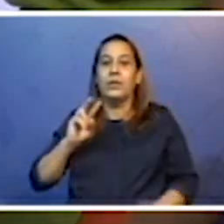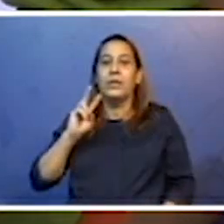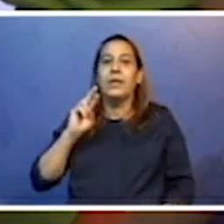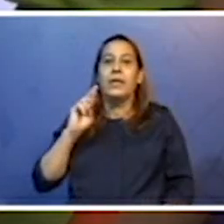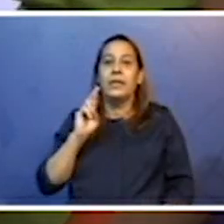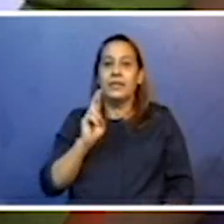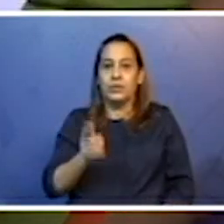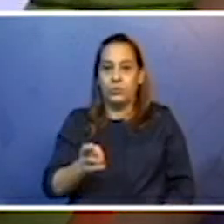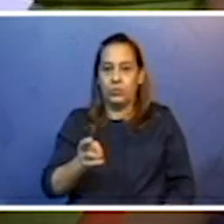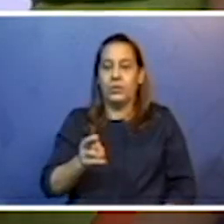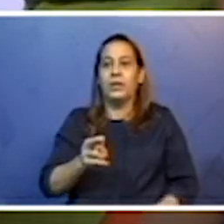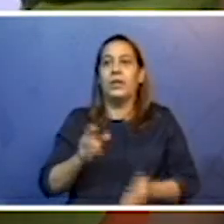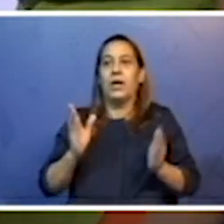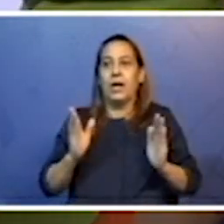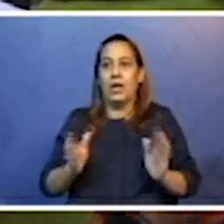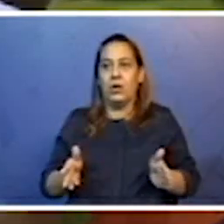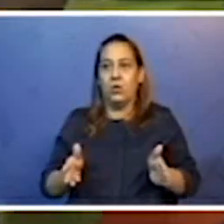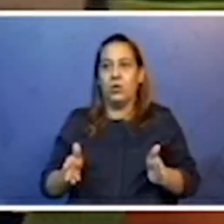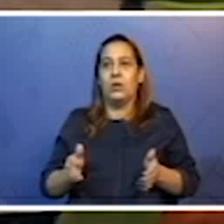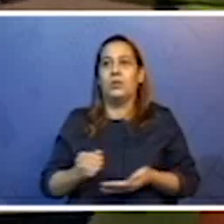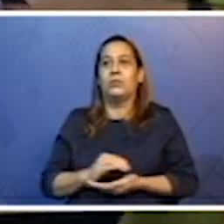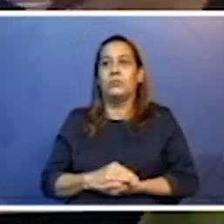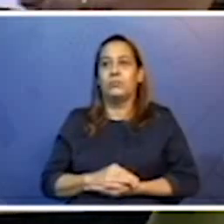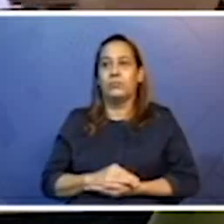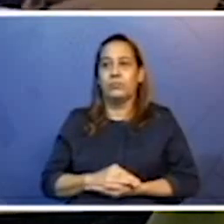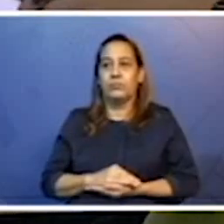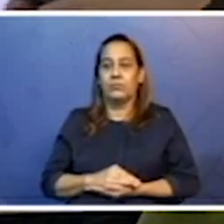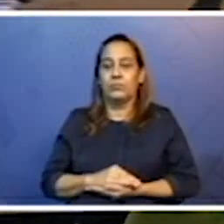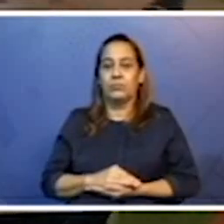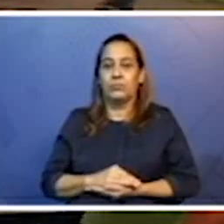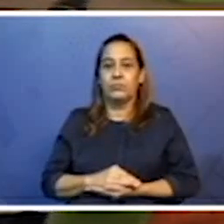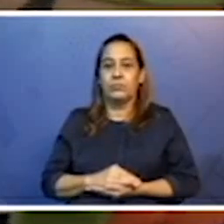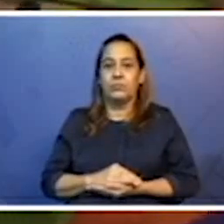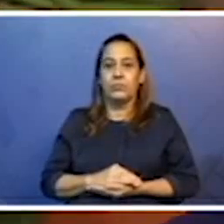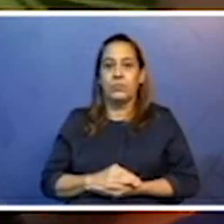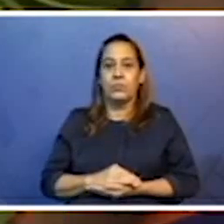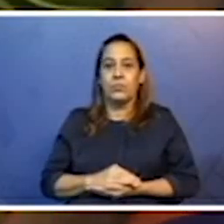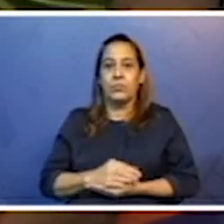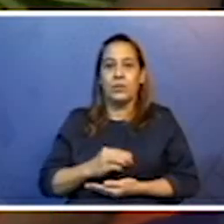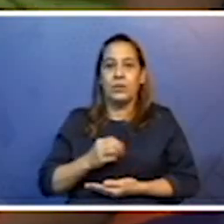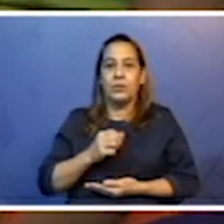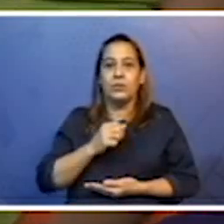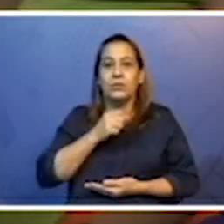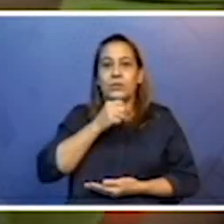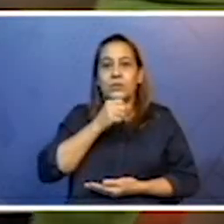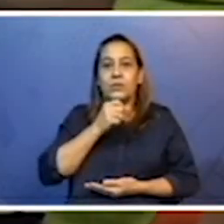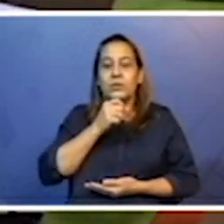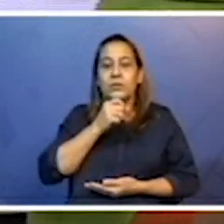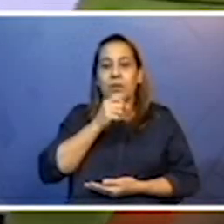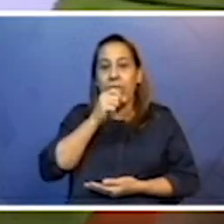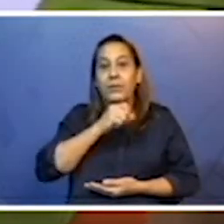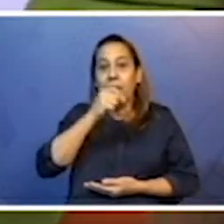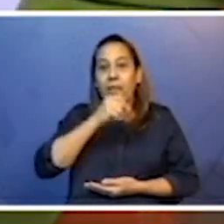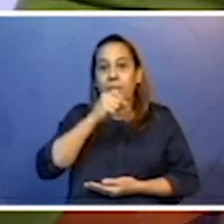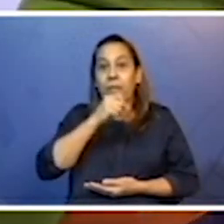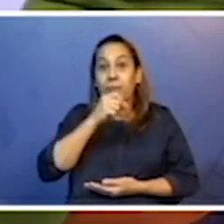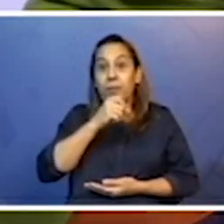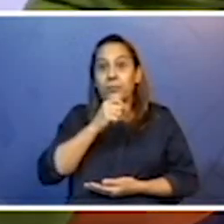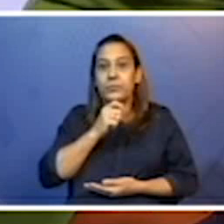capacidade também. Só que agora, ó, são de potes de sorvete. Então, vamos observar, ó. O pote